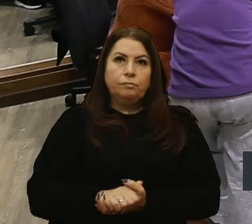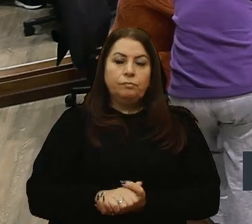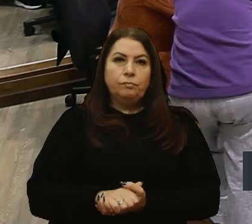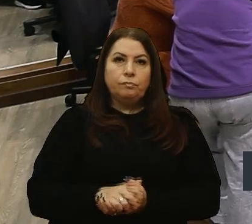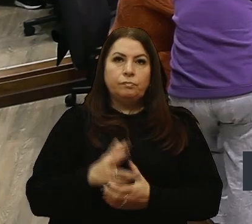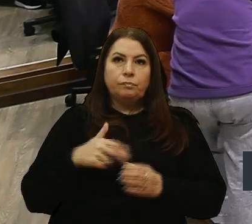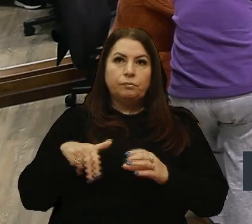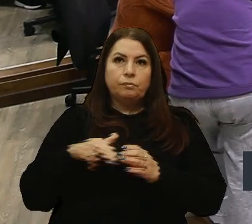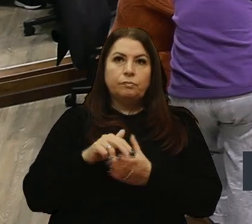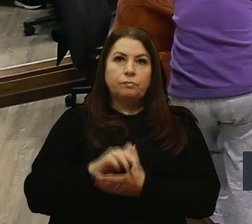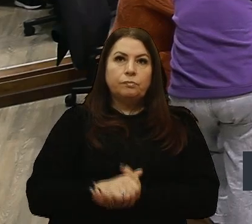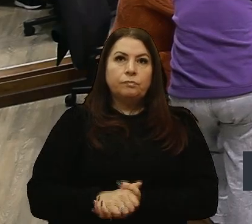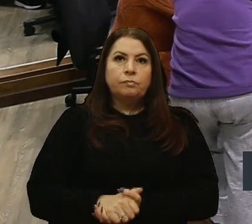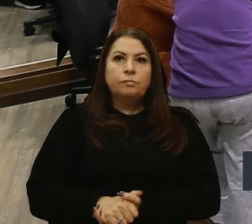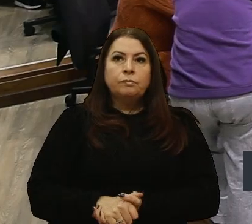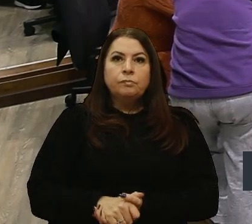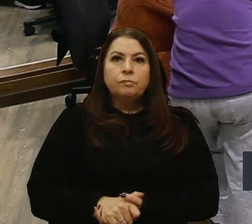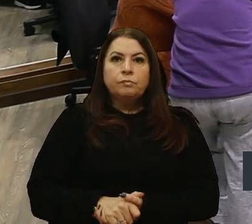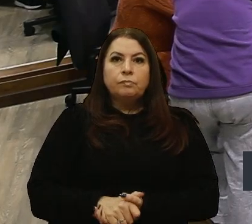da tribuna.